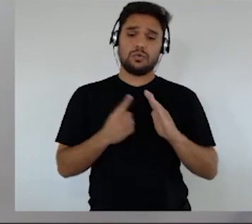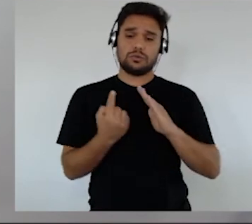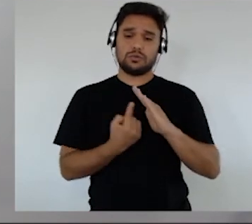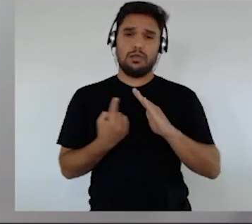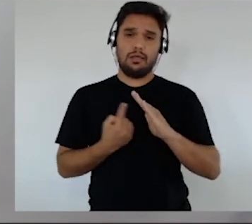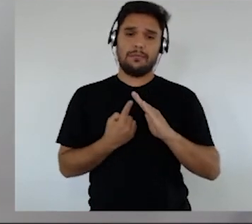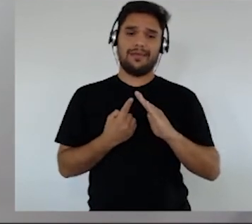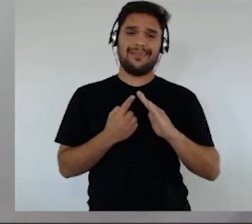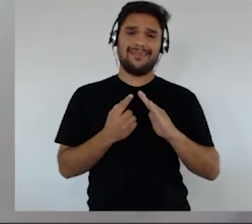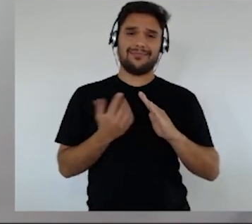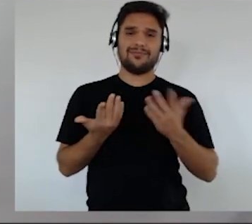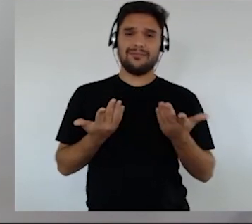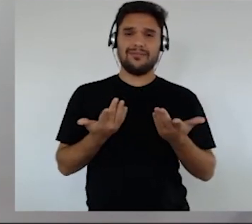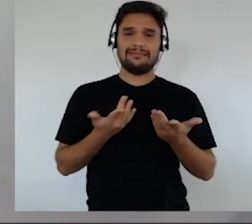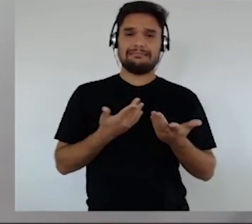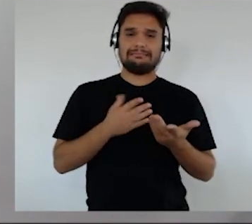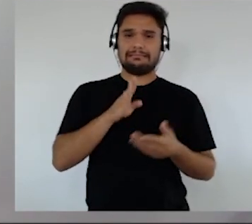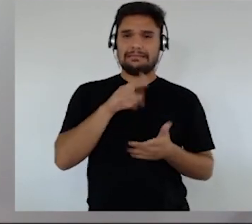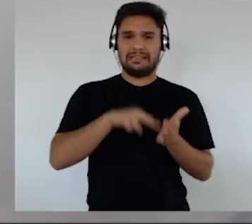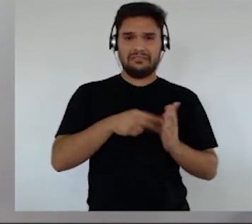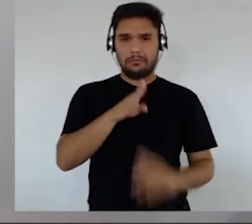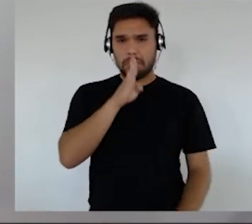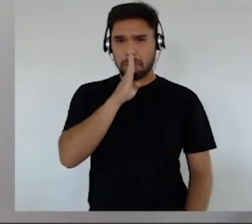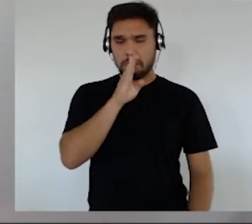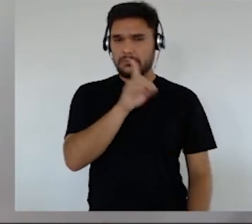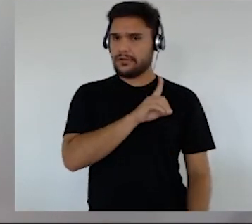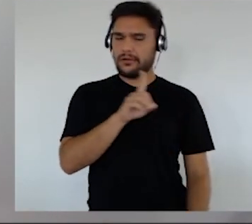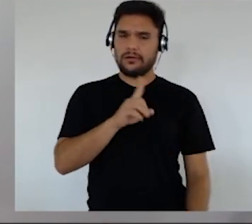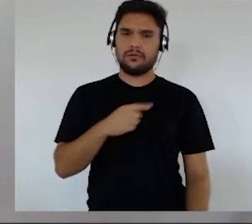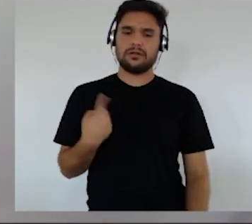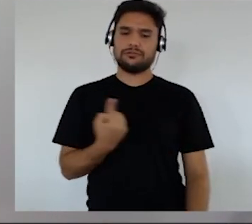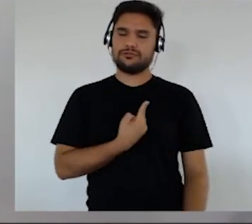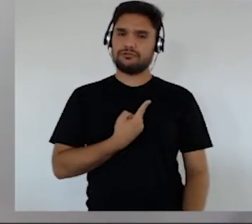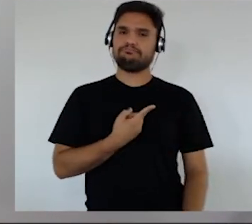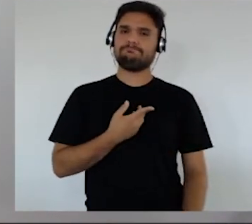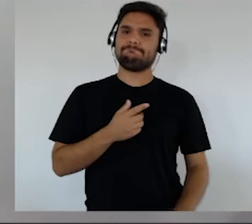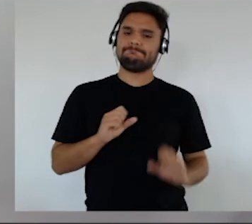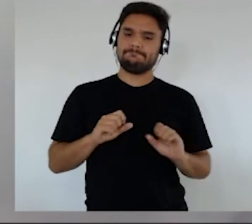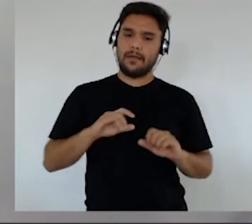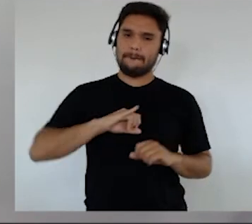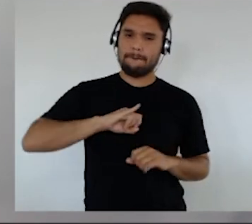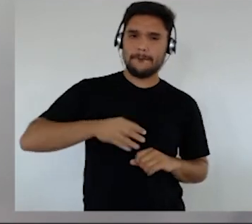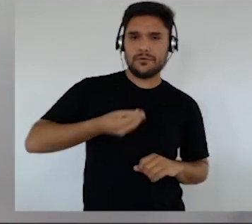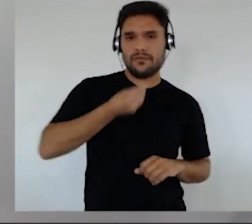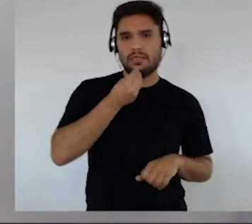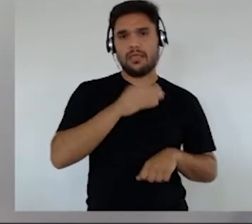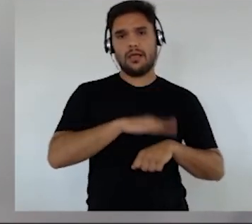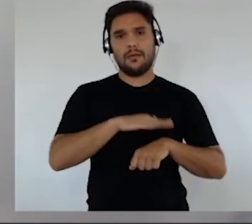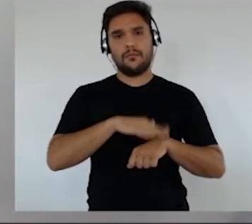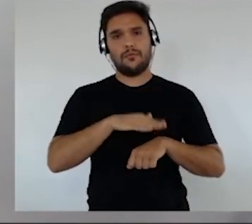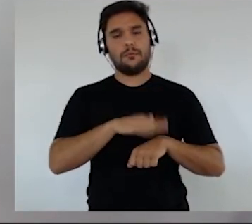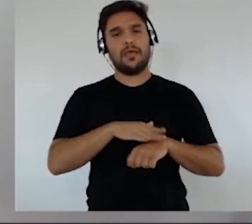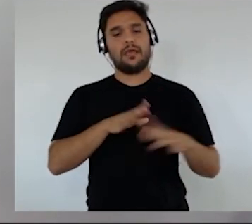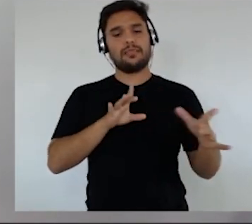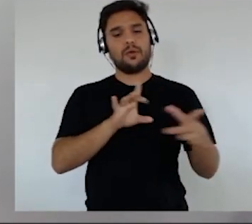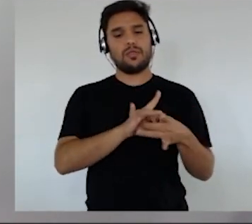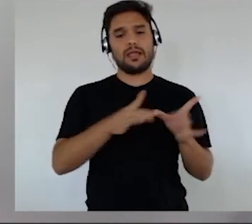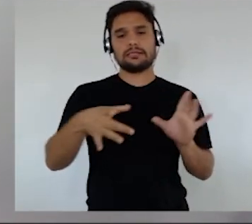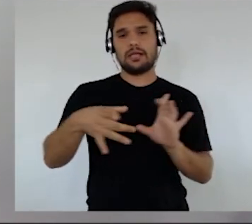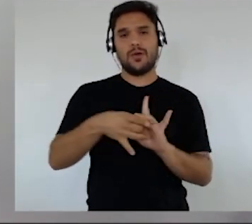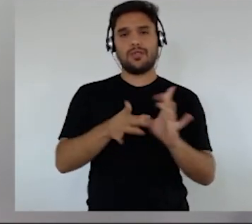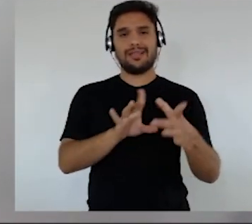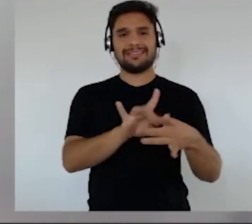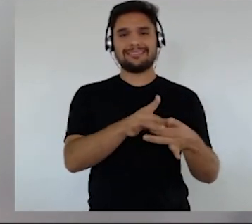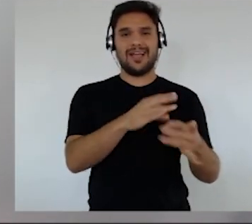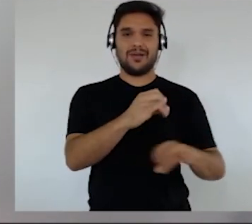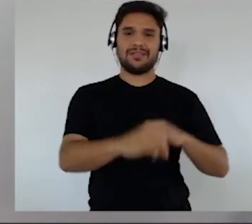e a quarentena não quer dizer silenciamento, né? A gente, muito pelo contrário, deve aproveitar, né, as conexões digitais para a